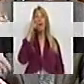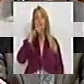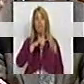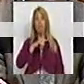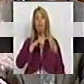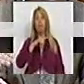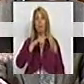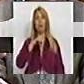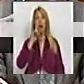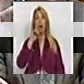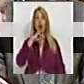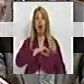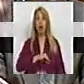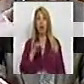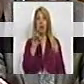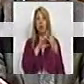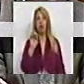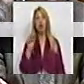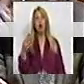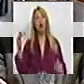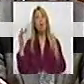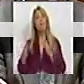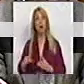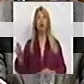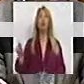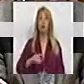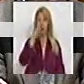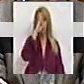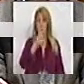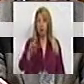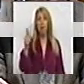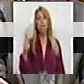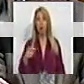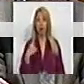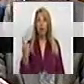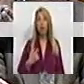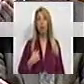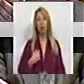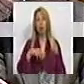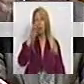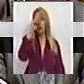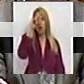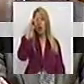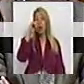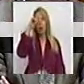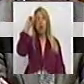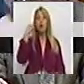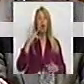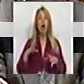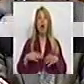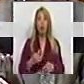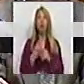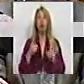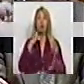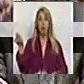600 euros por mês. E sabe bem que ninguém gostou mais do que nós, porque andámos meses a defender contra tudo